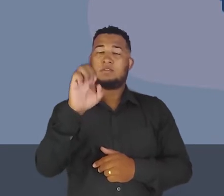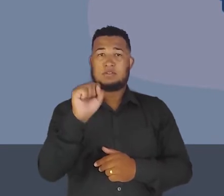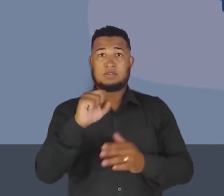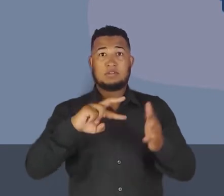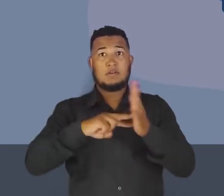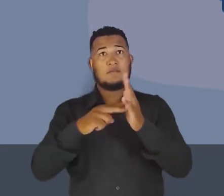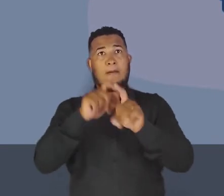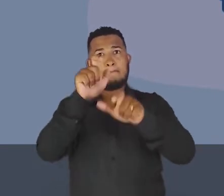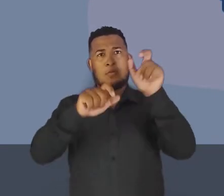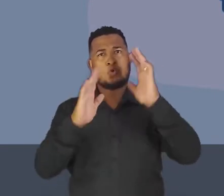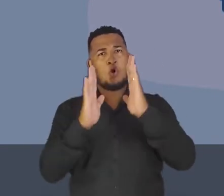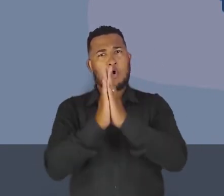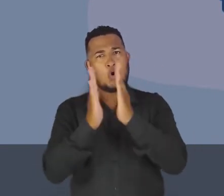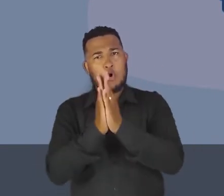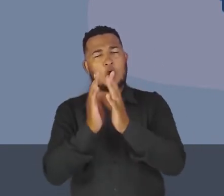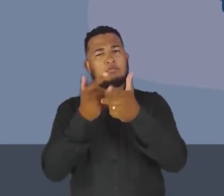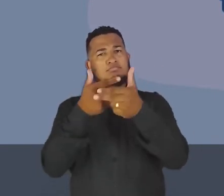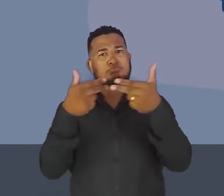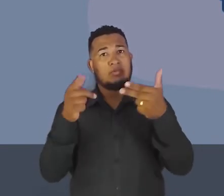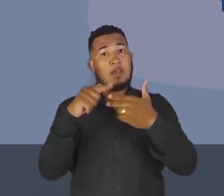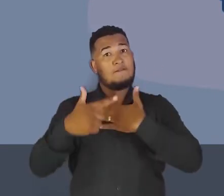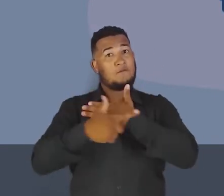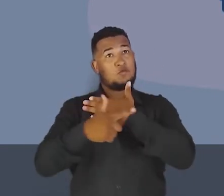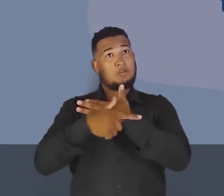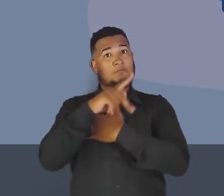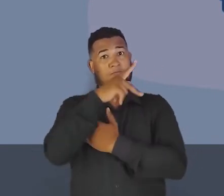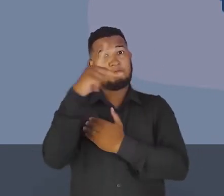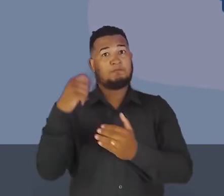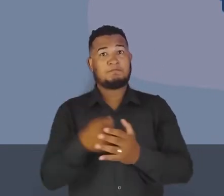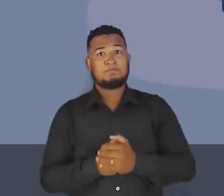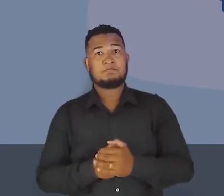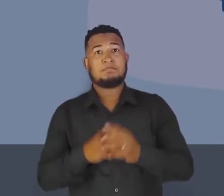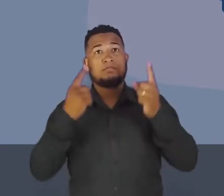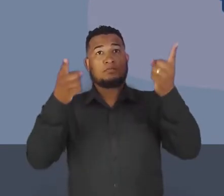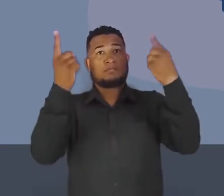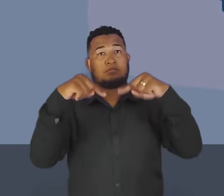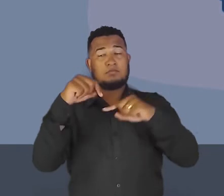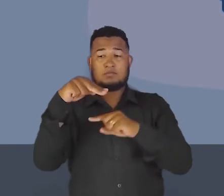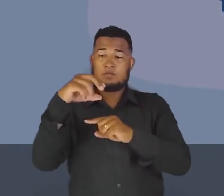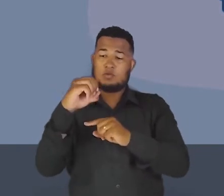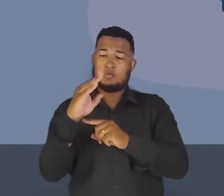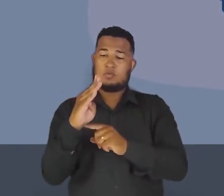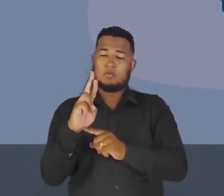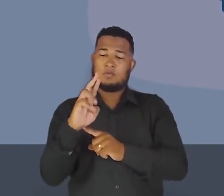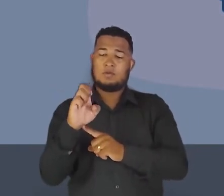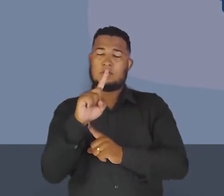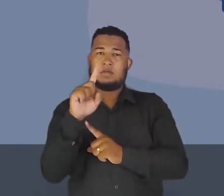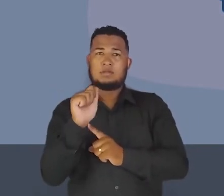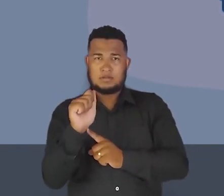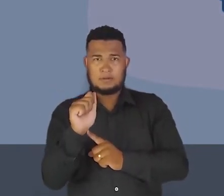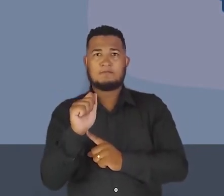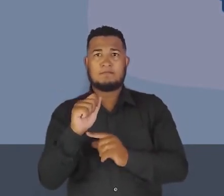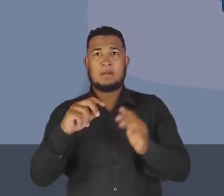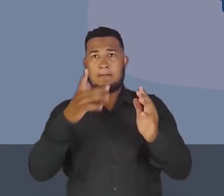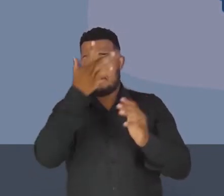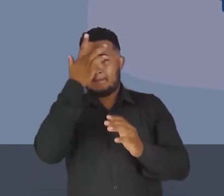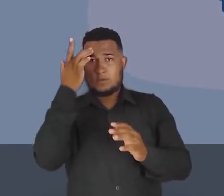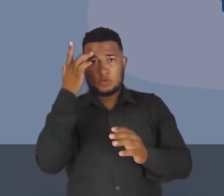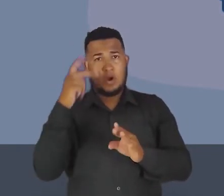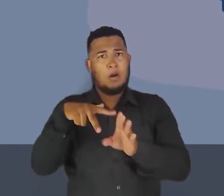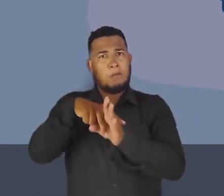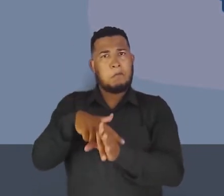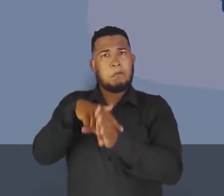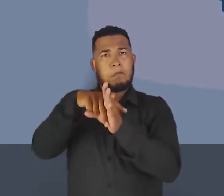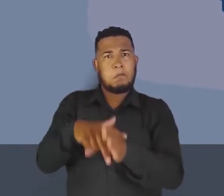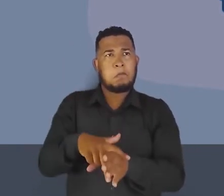oram, aqueles que rezam, essa era a função deles. A nobreza, então os senhores feudais, os cavaleiros,